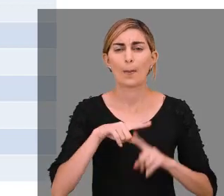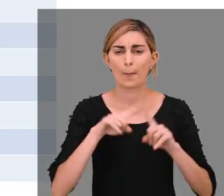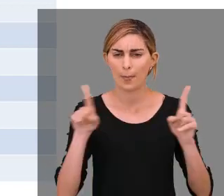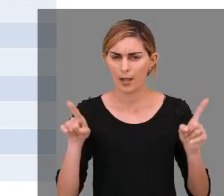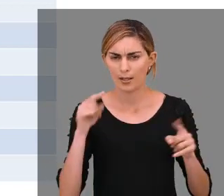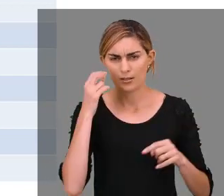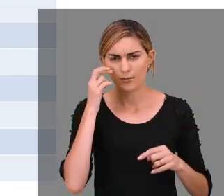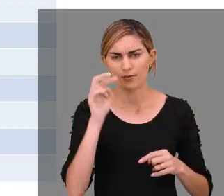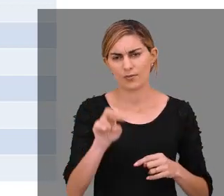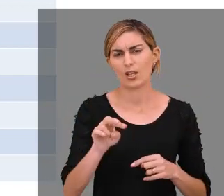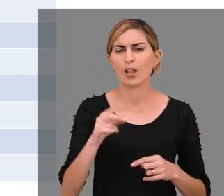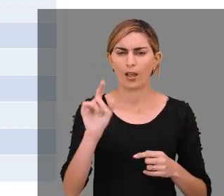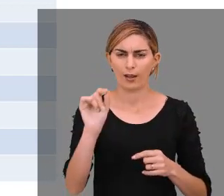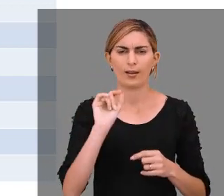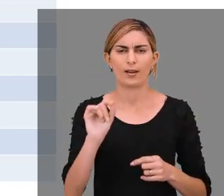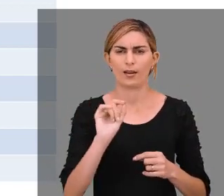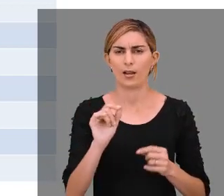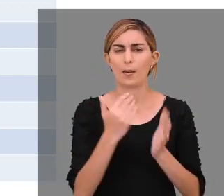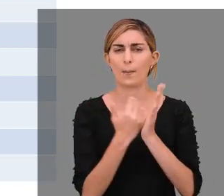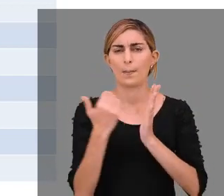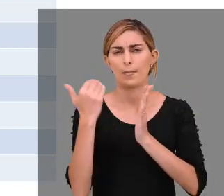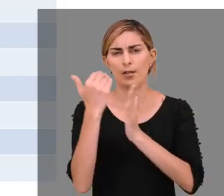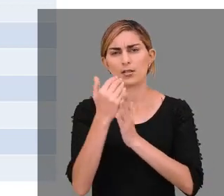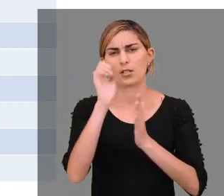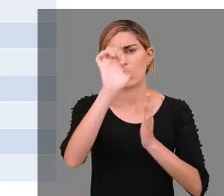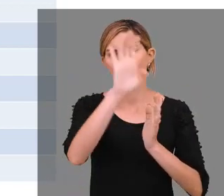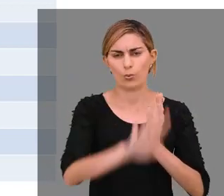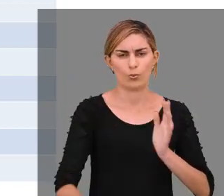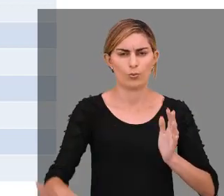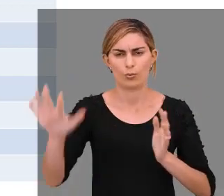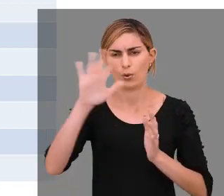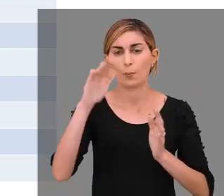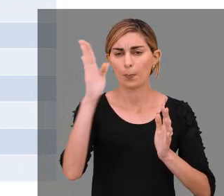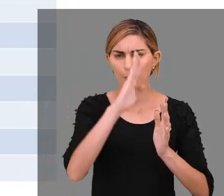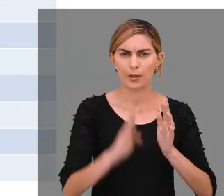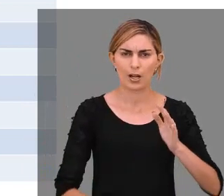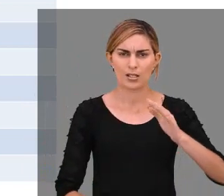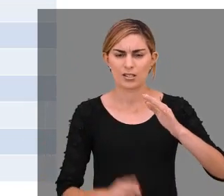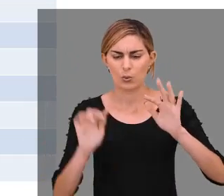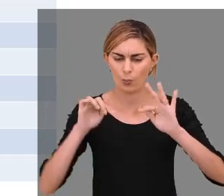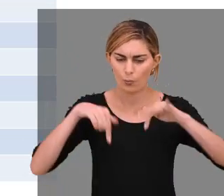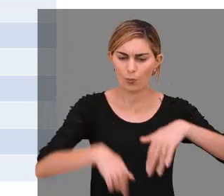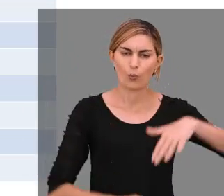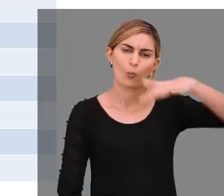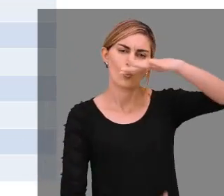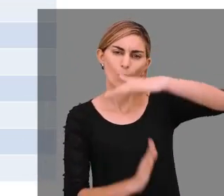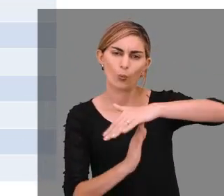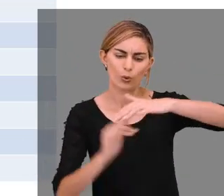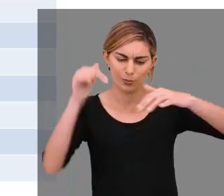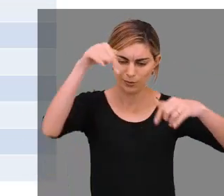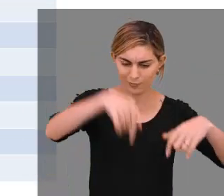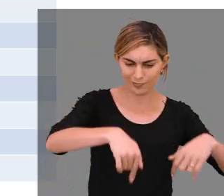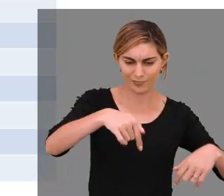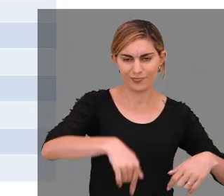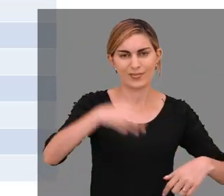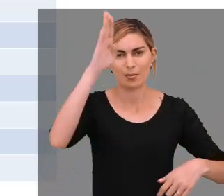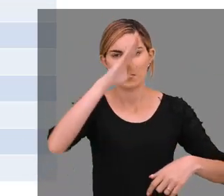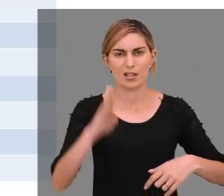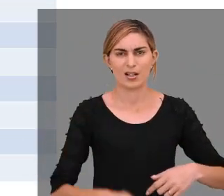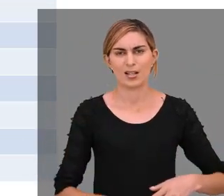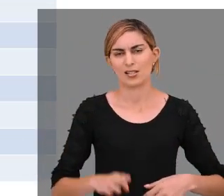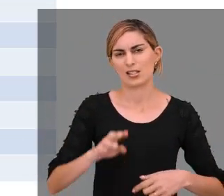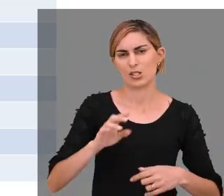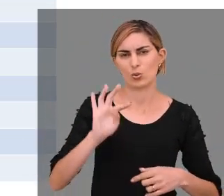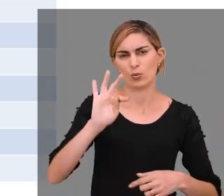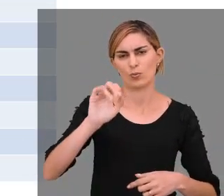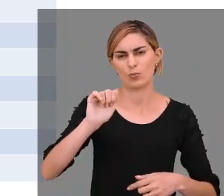ainda, vamos dizer assim, aquém das mais altas na Europa, e o Brasil fica lá embaixo com uma taxa de reciclagem,